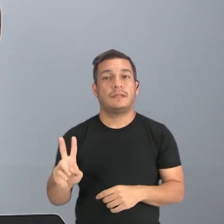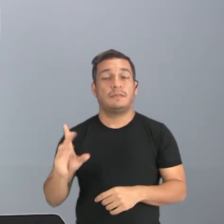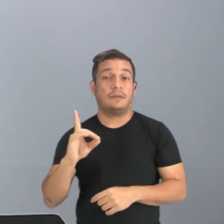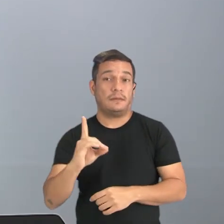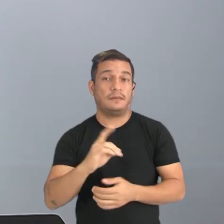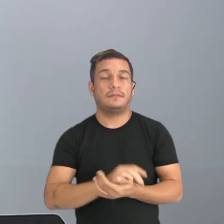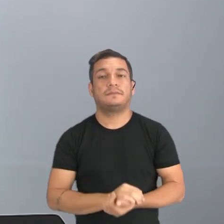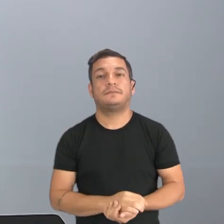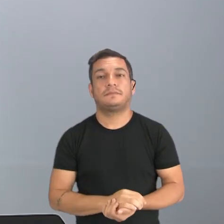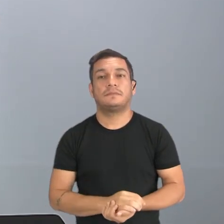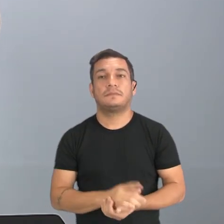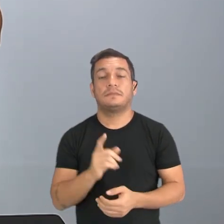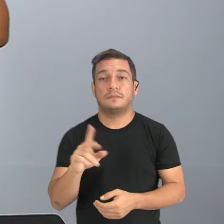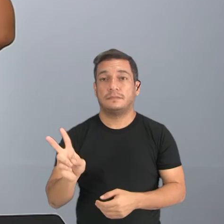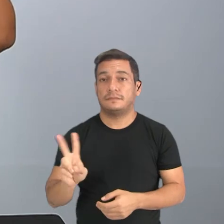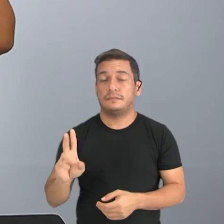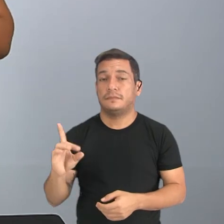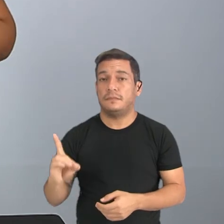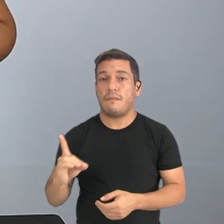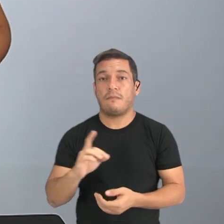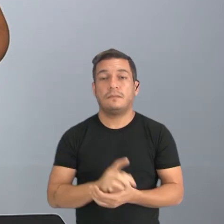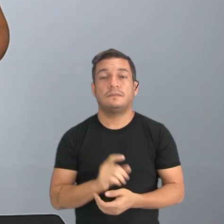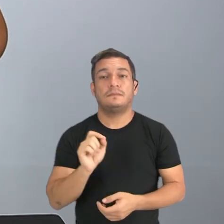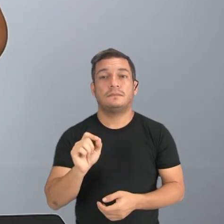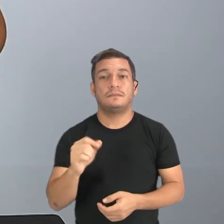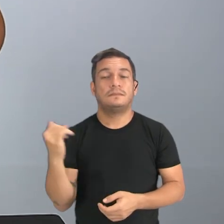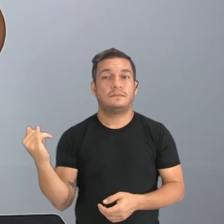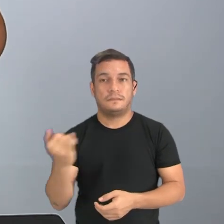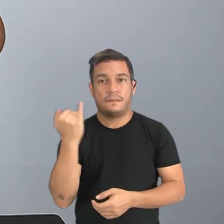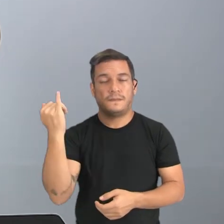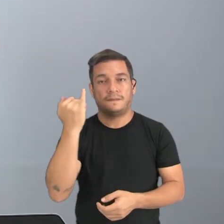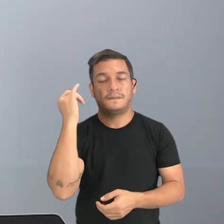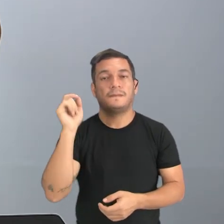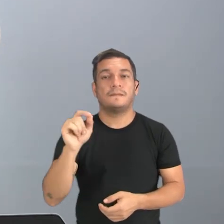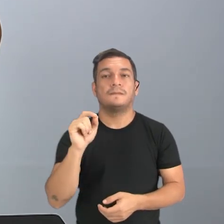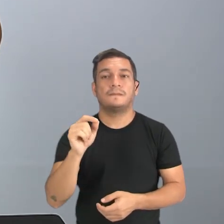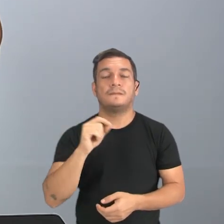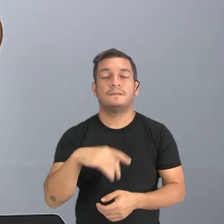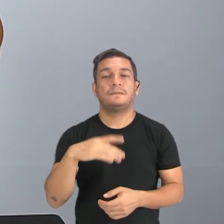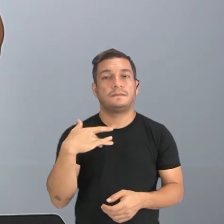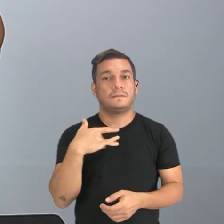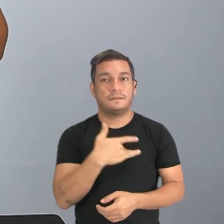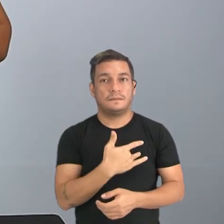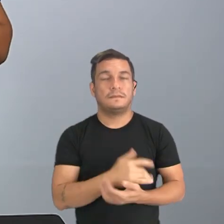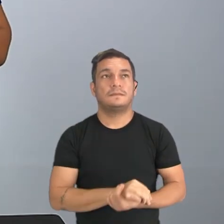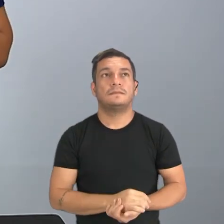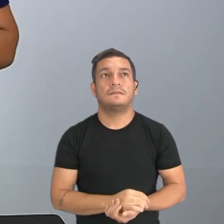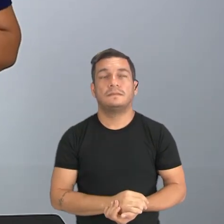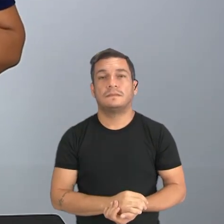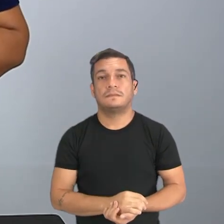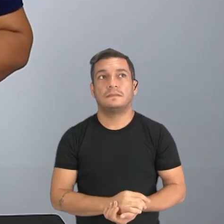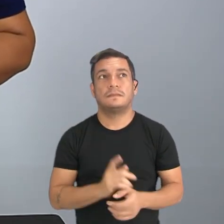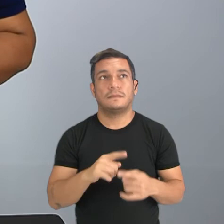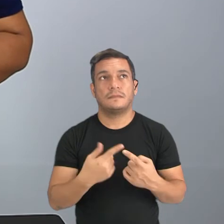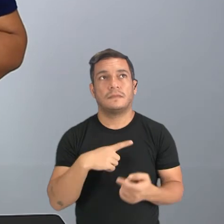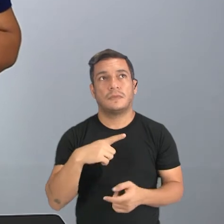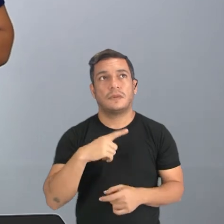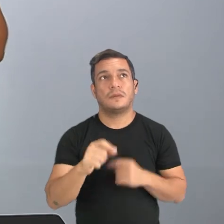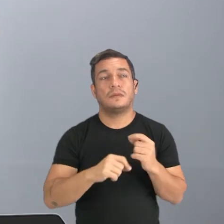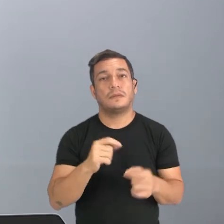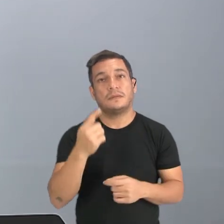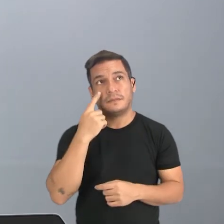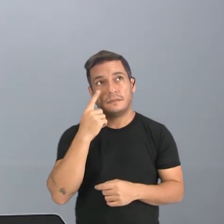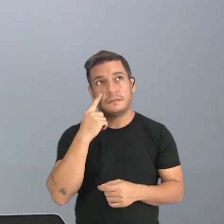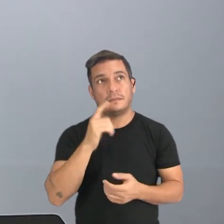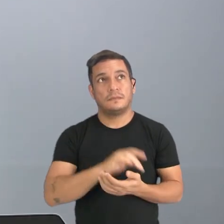E essa vitamina D é importantíssima à nossa saúde. Mas existe um porém.